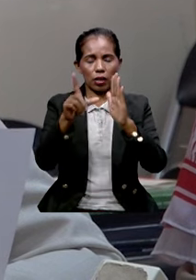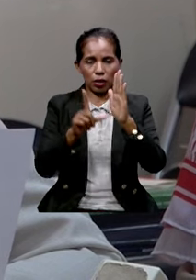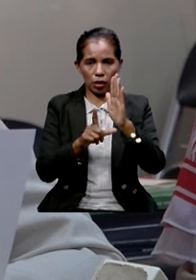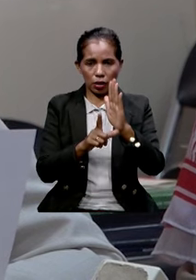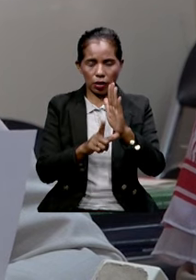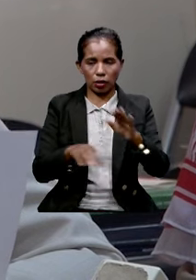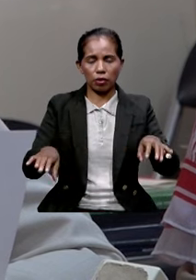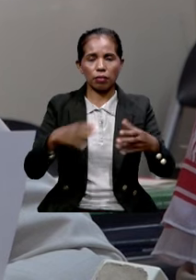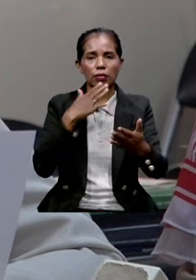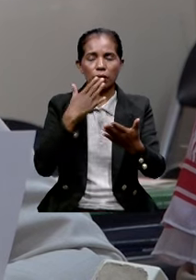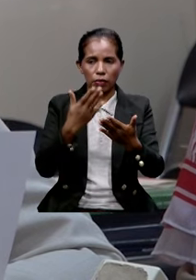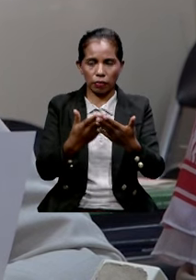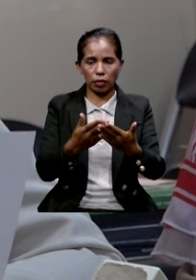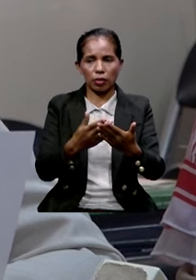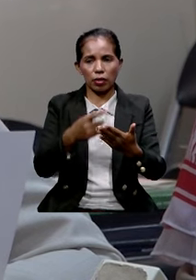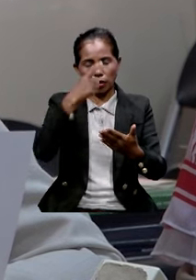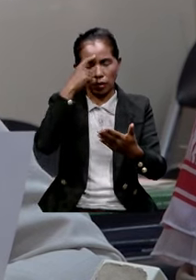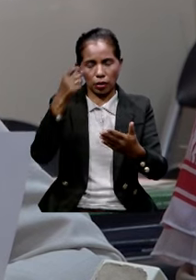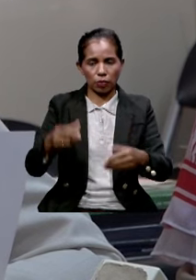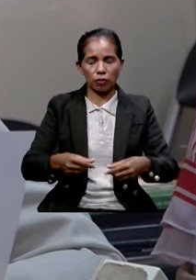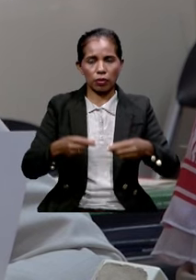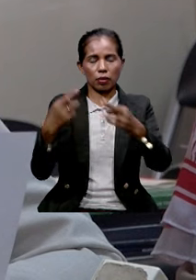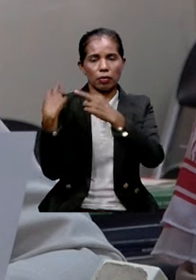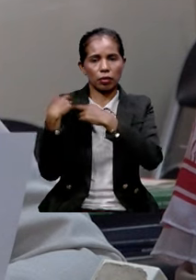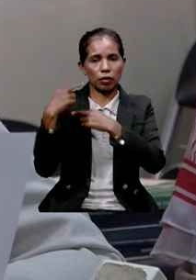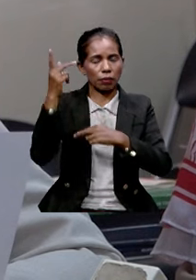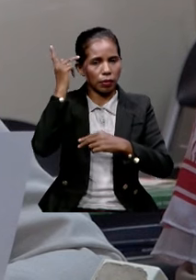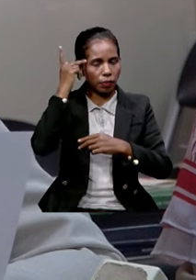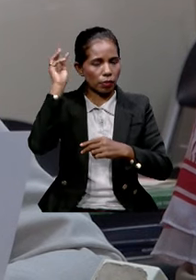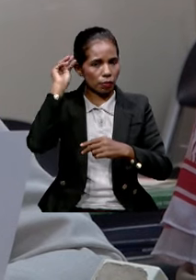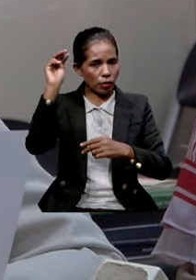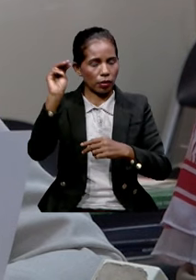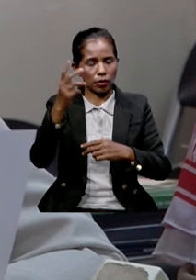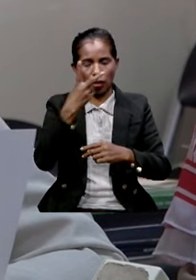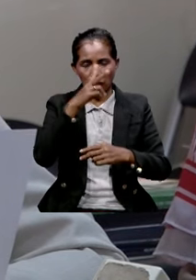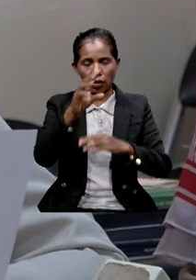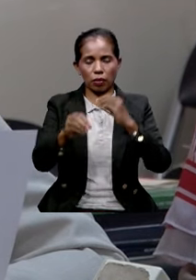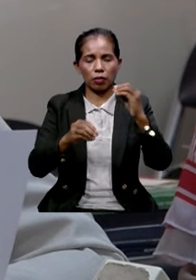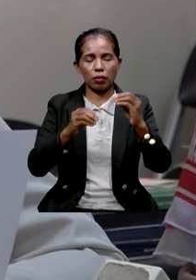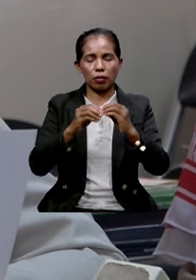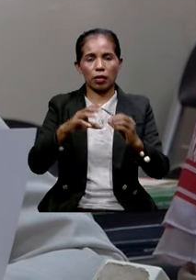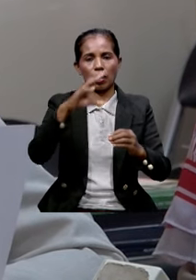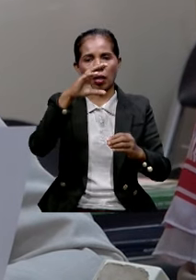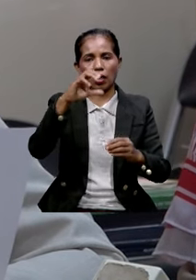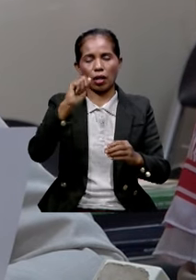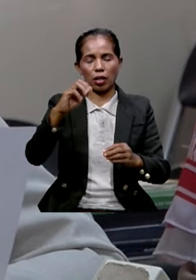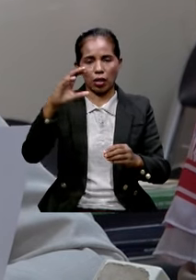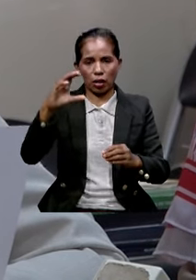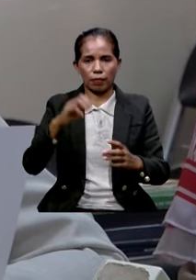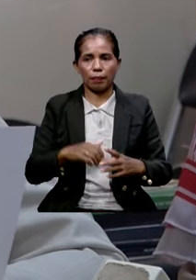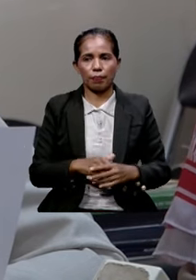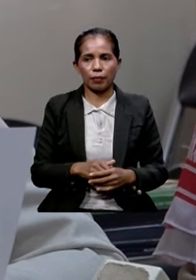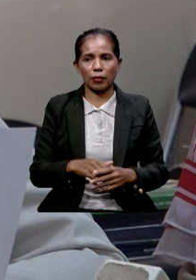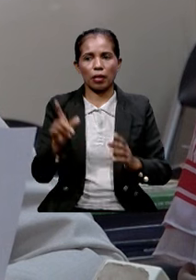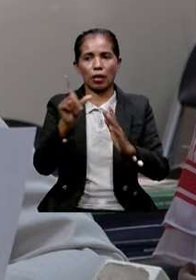boa governação, tamba foli o poder ba primeiro-ministro atu controla comissão anticorrupção.